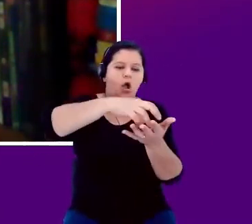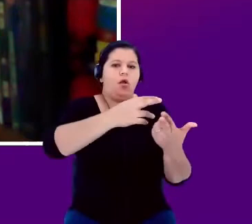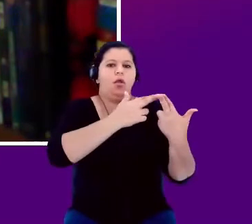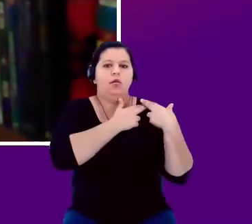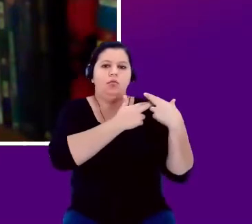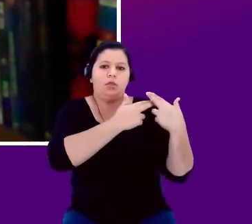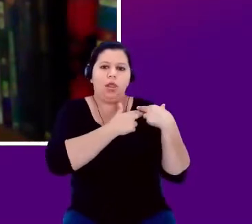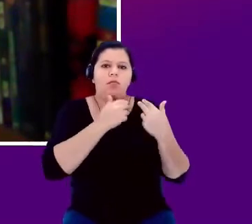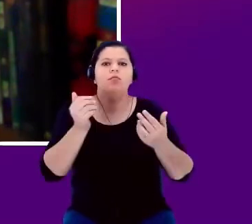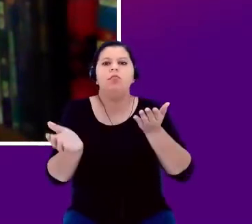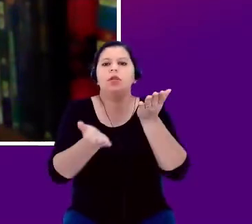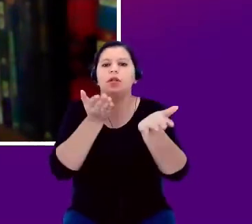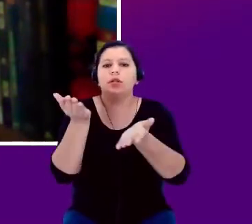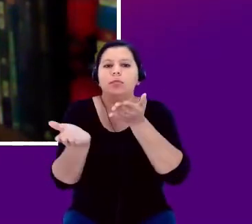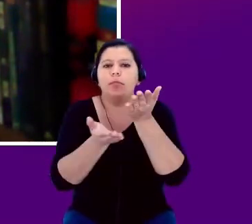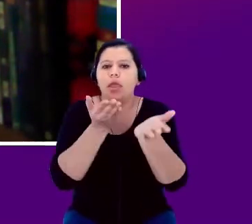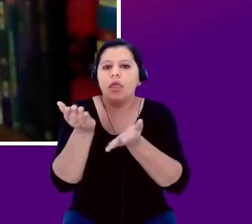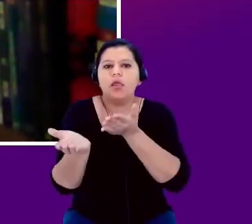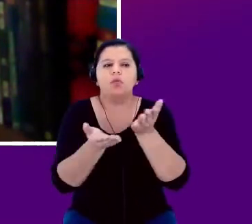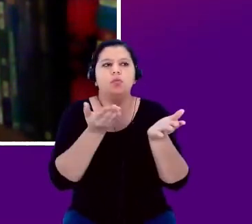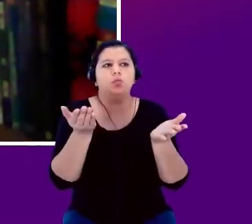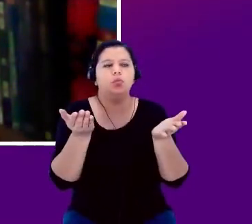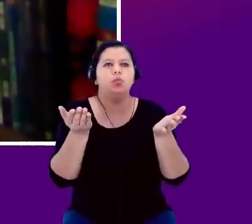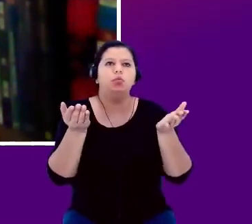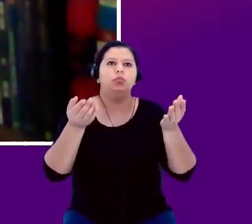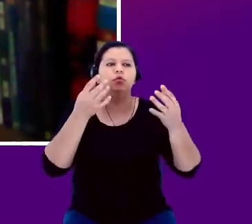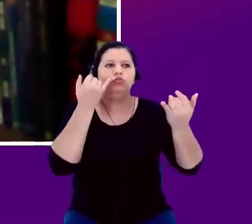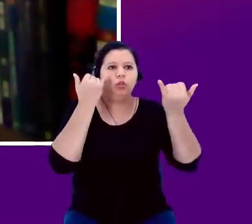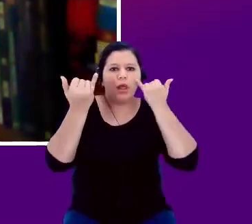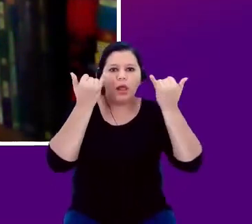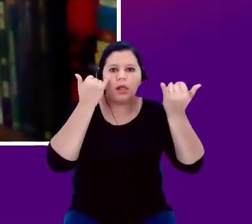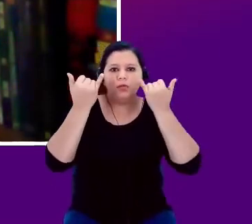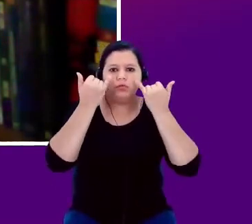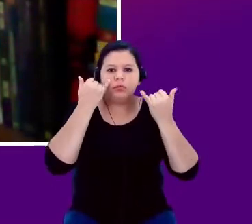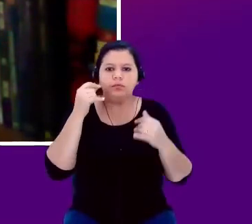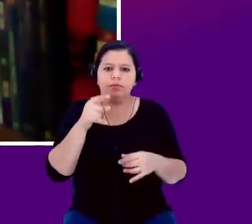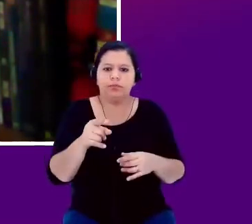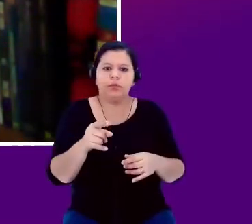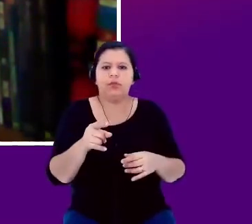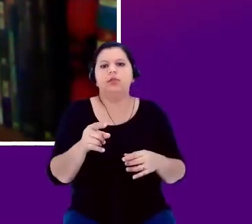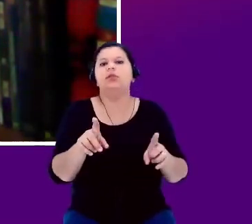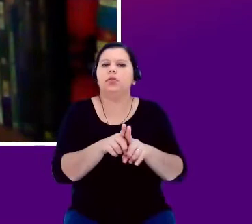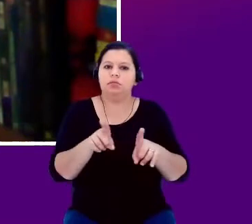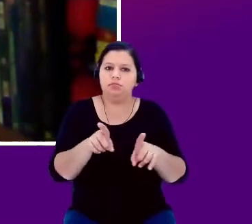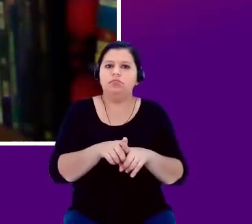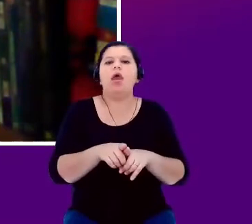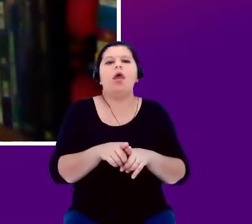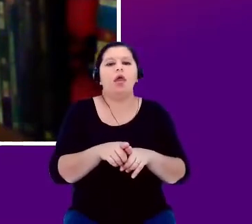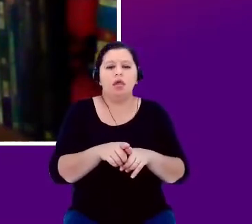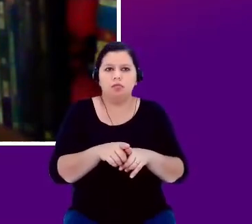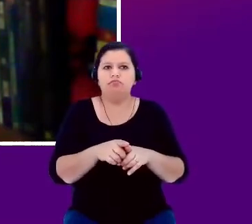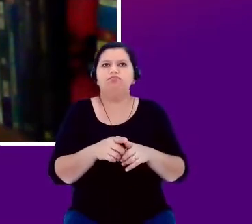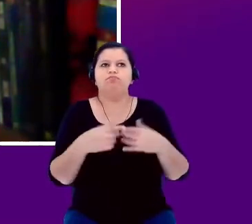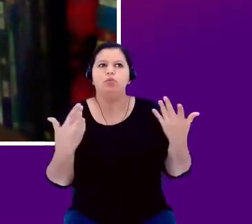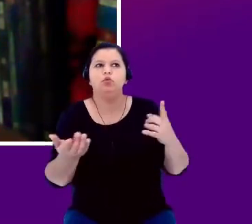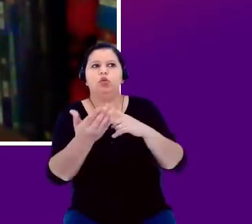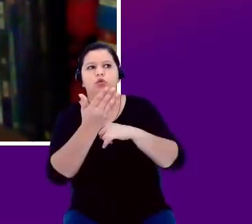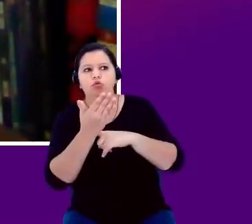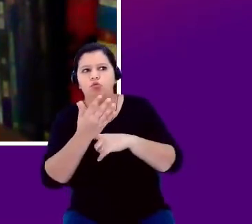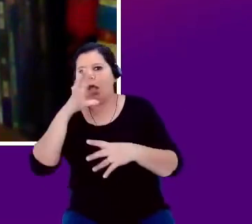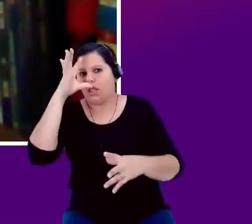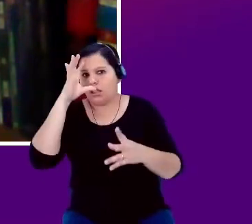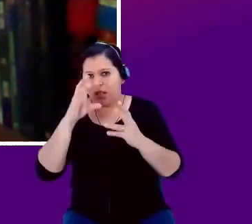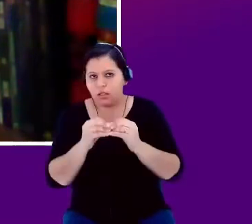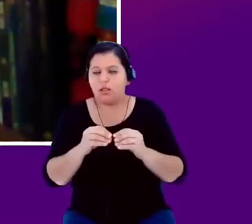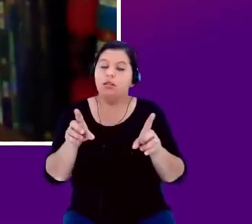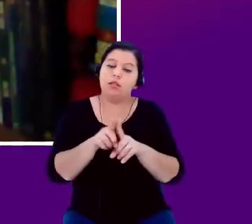responsável pelo tratamento de dados, né? Esse aspecto também traz implicações para a gente nesse sentido, mas também, como foi